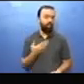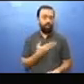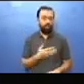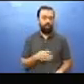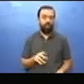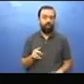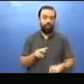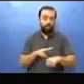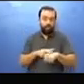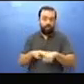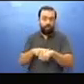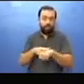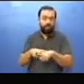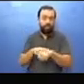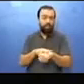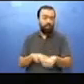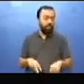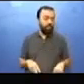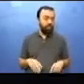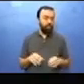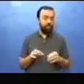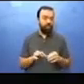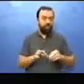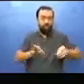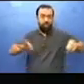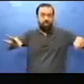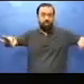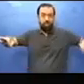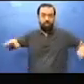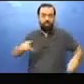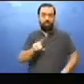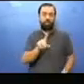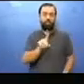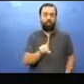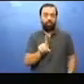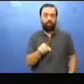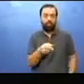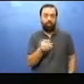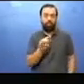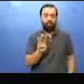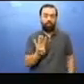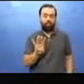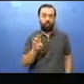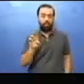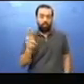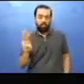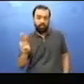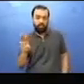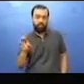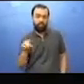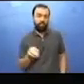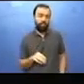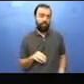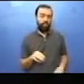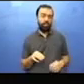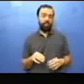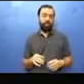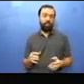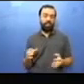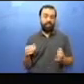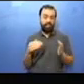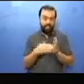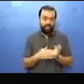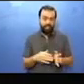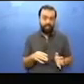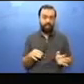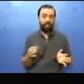A tartaruga verde pode chegar até 1,43 m, pesar até 180 quilos.